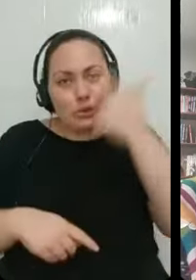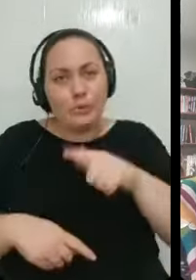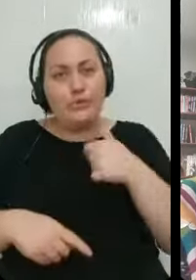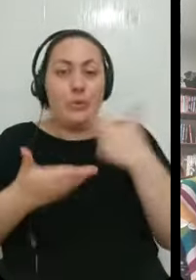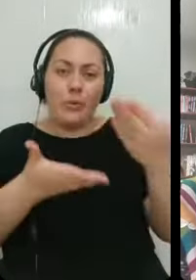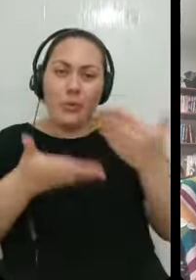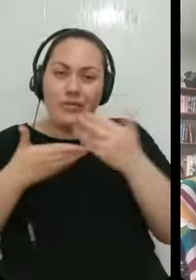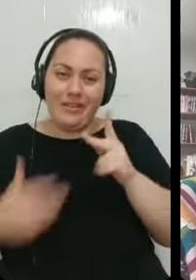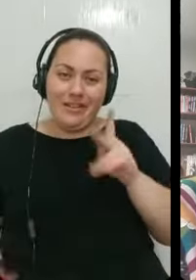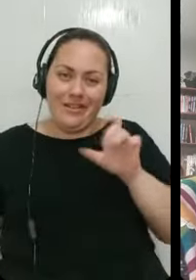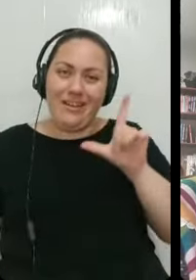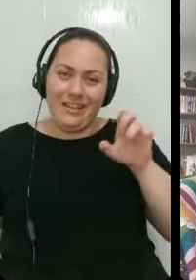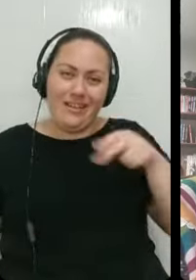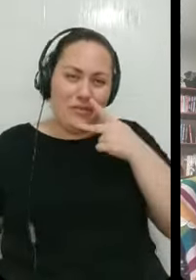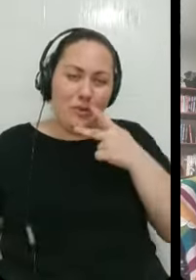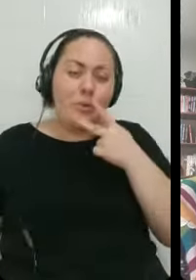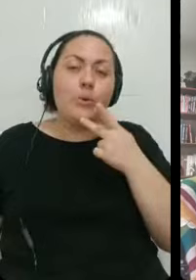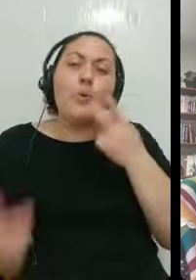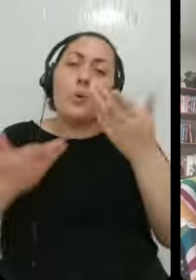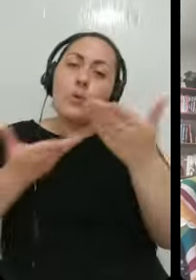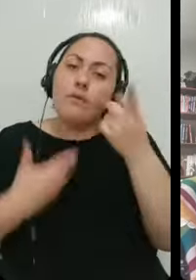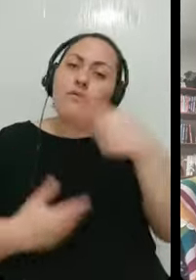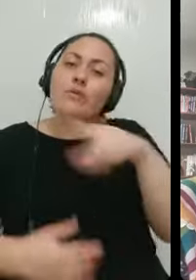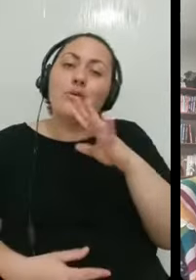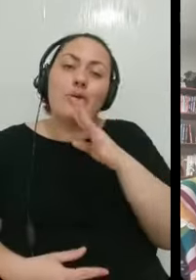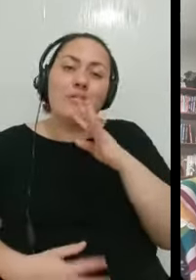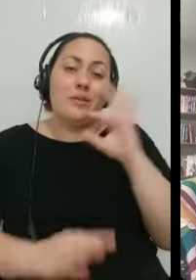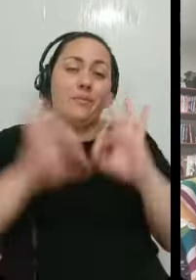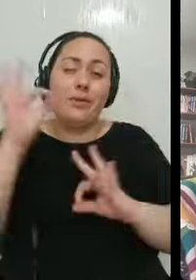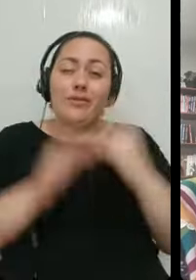das pessoas conhecerem o projeto, que ele é encantador,